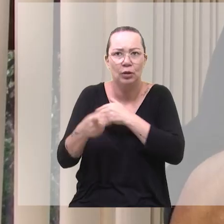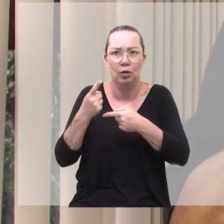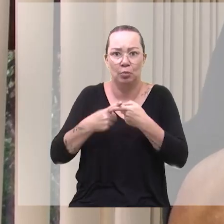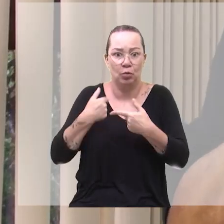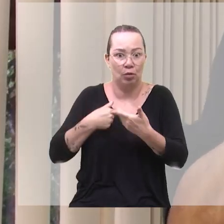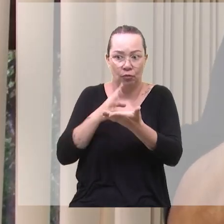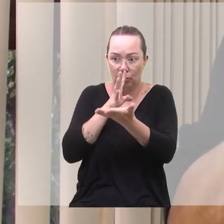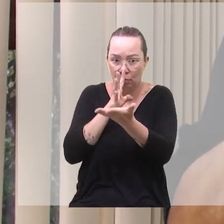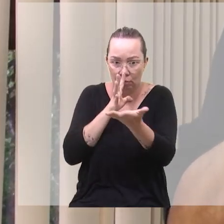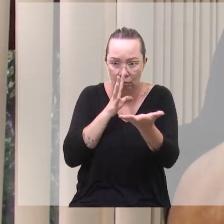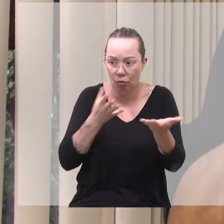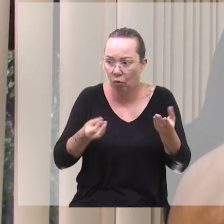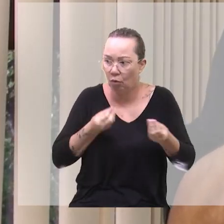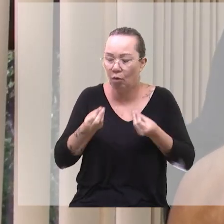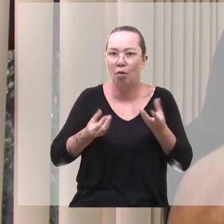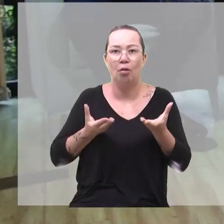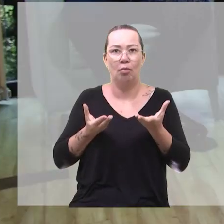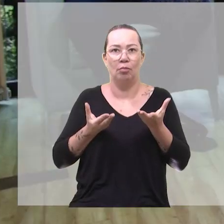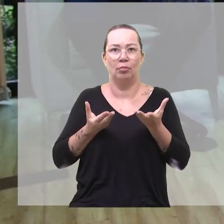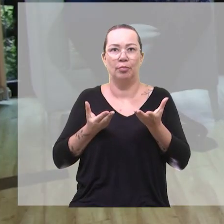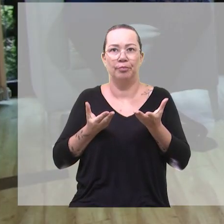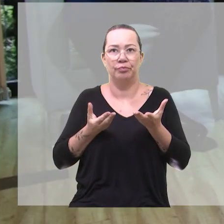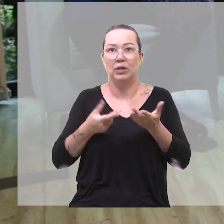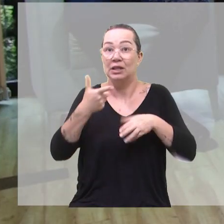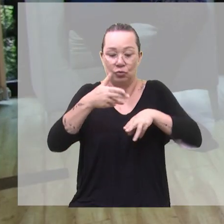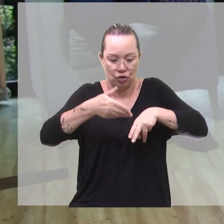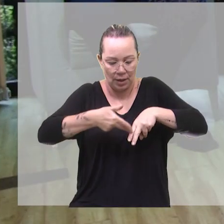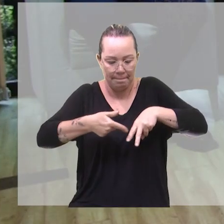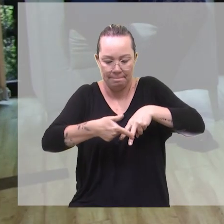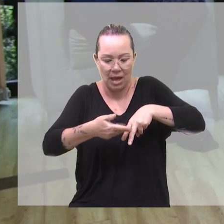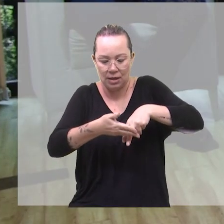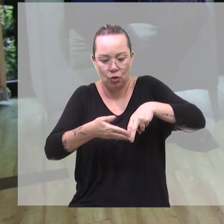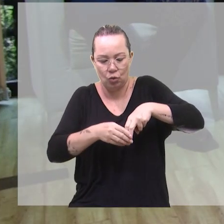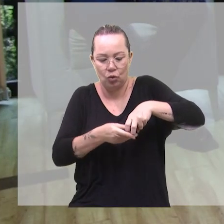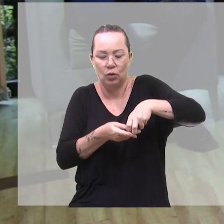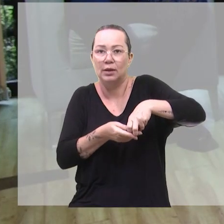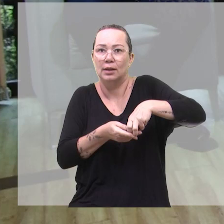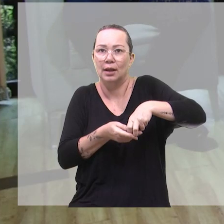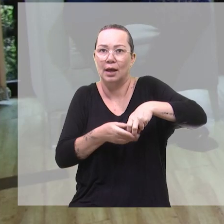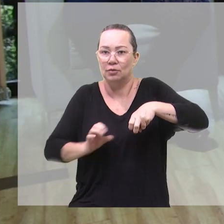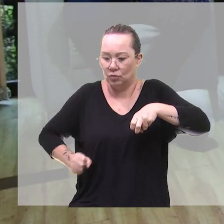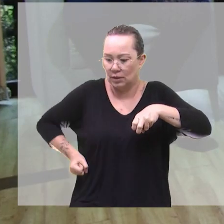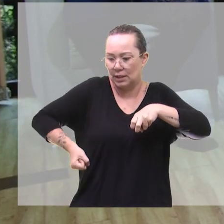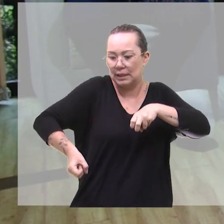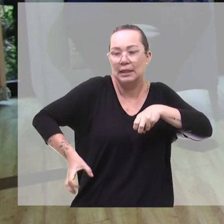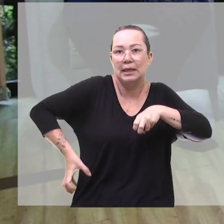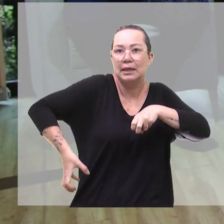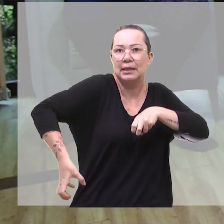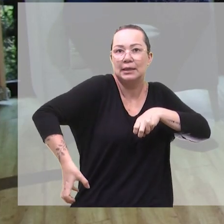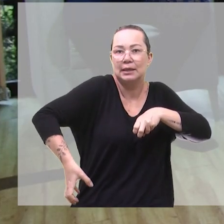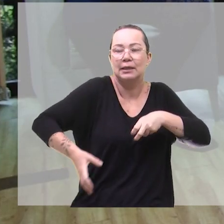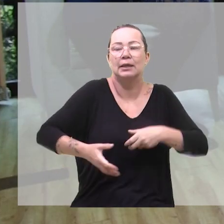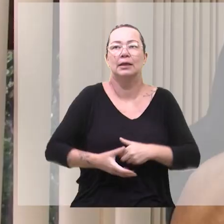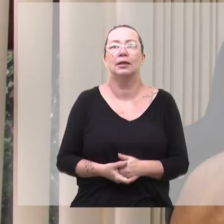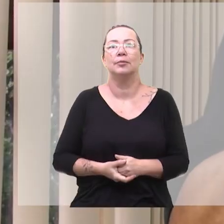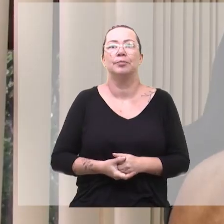eles, porque vendo aquilo, né? E ainda amputado das pernas, né? É uma dificuldade